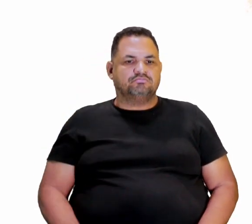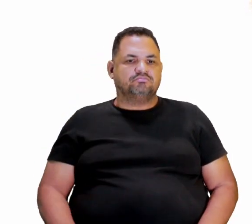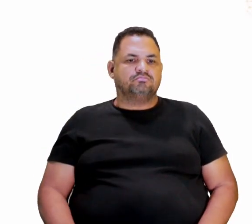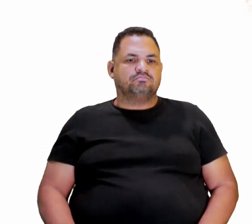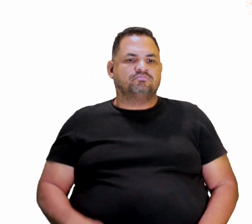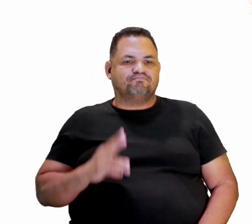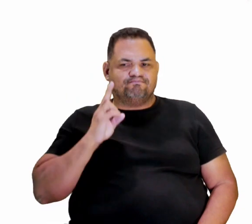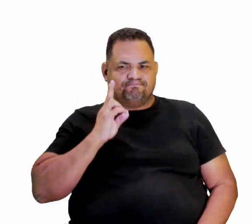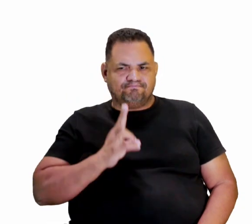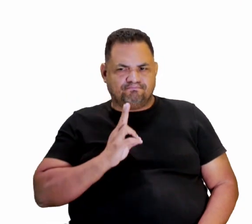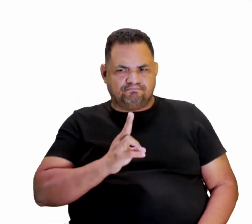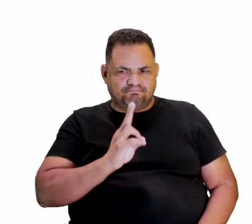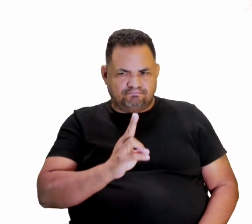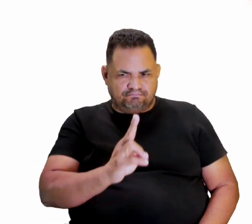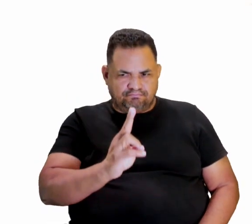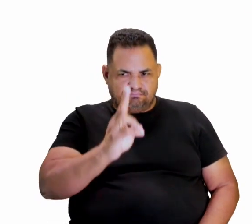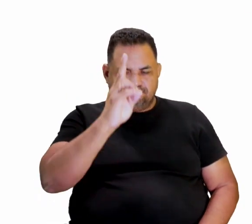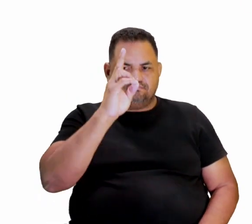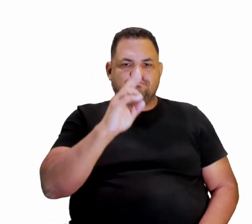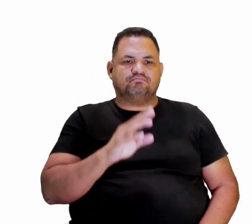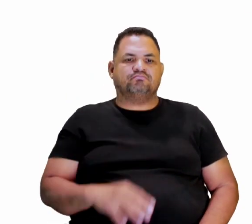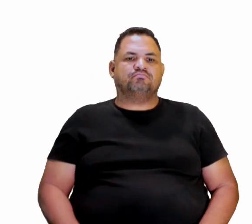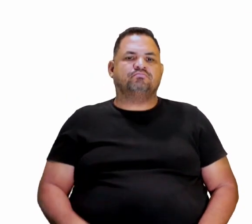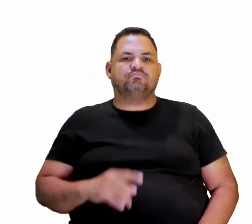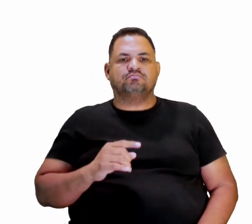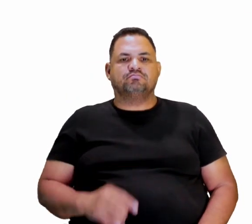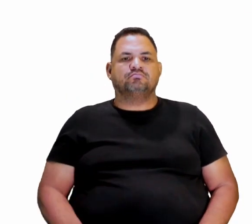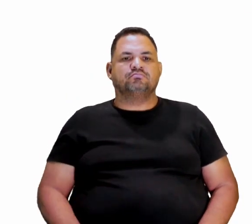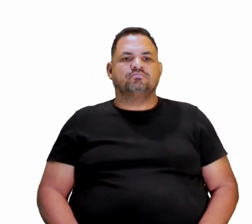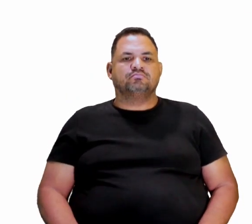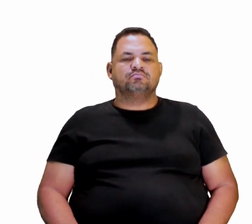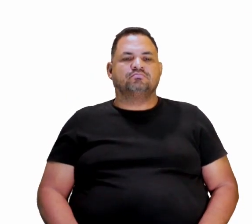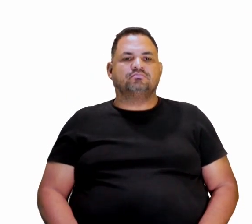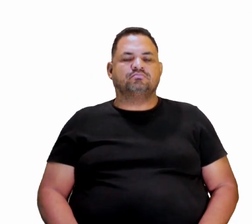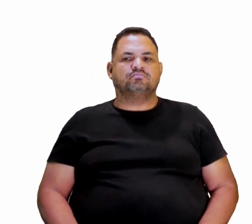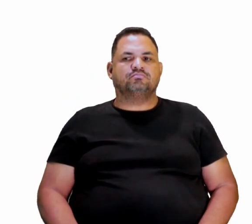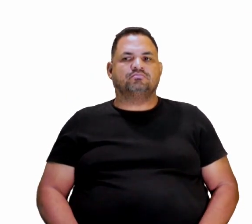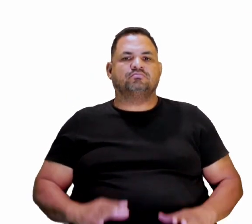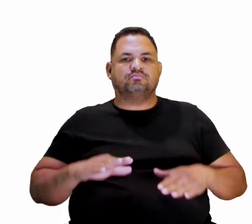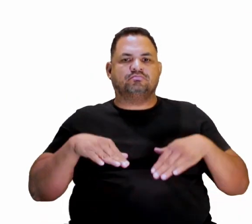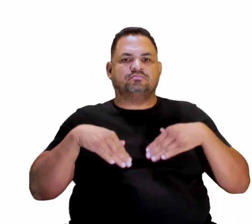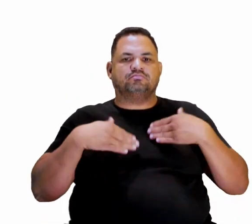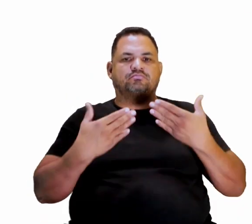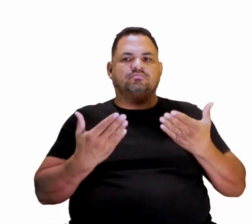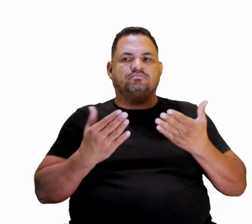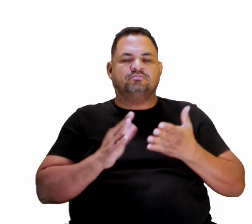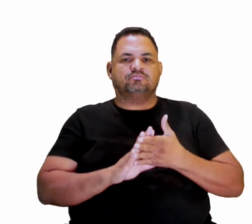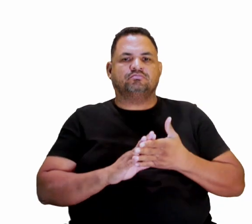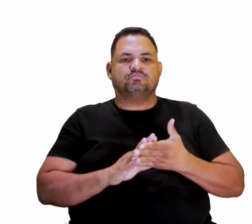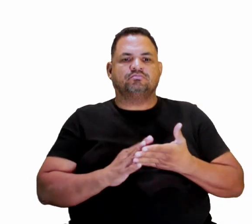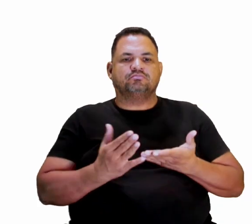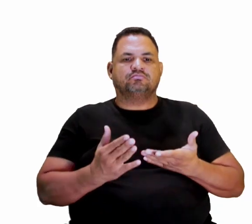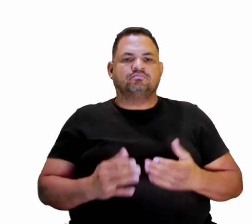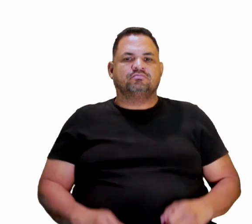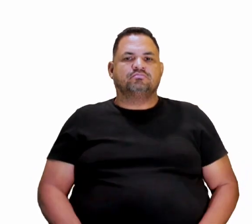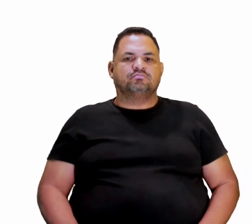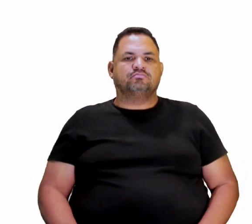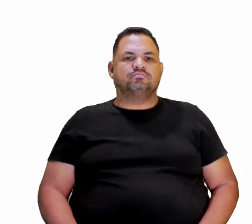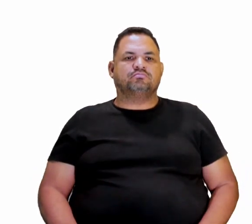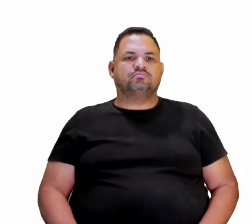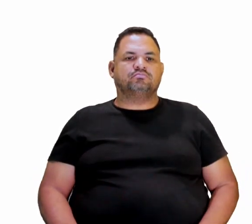o frequentemente é o nosso often. Então, todo mundo lembra que você, quando fala how often, é aquela